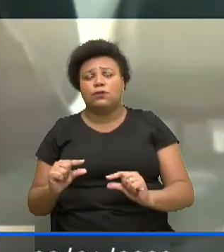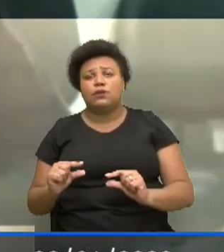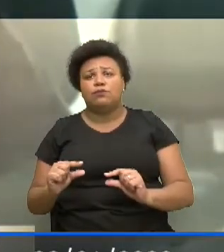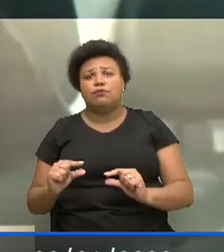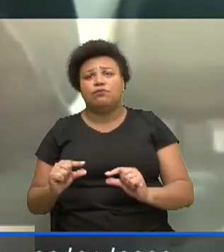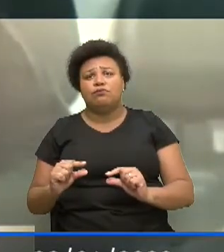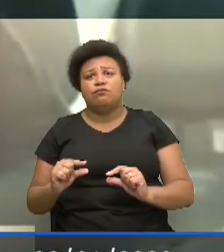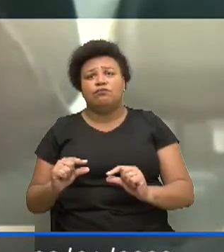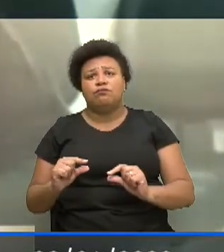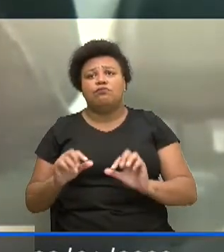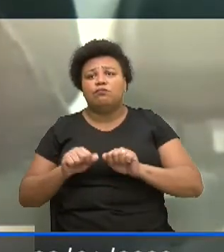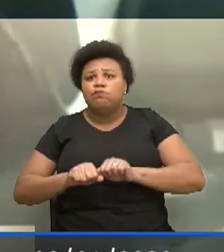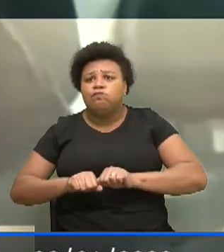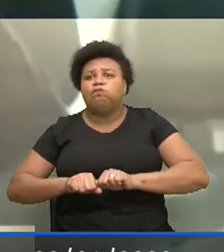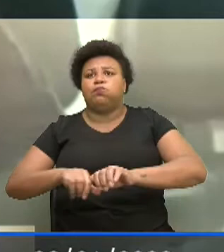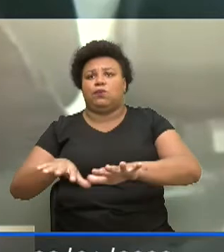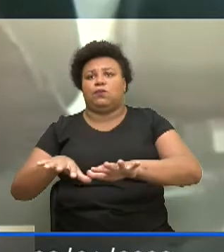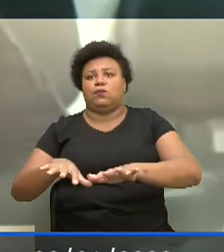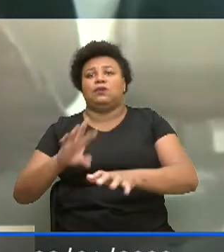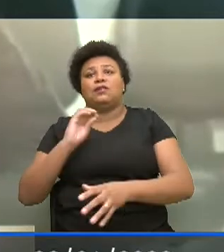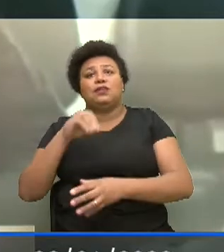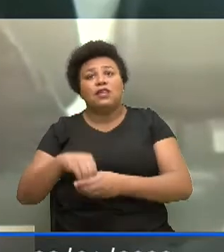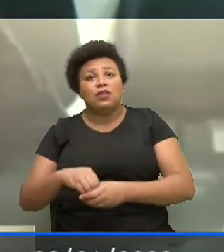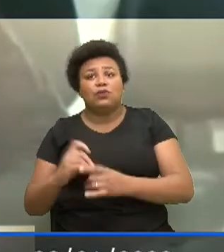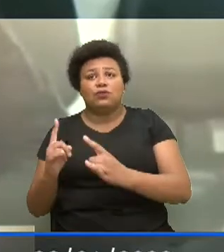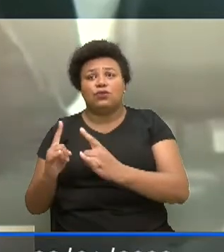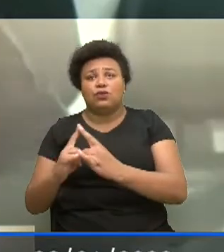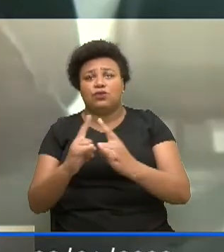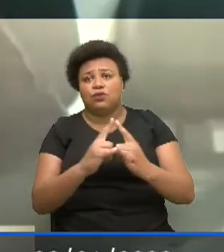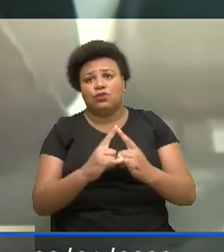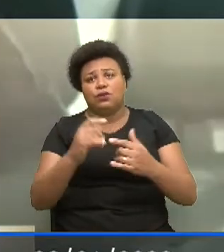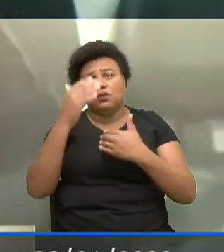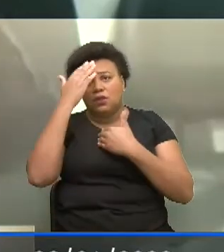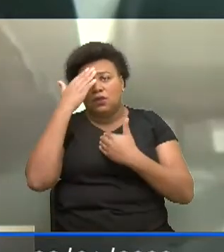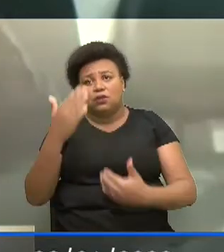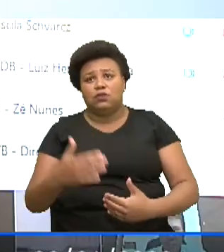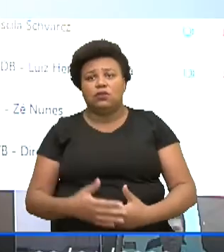o potencial que tem esse surto dentro dessa instituição. Obrigada.